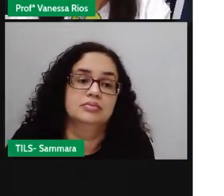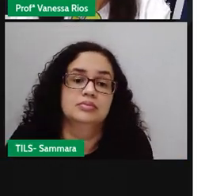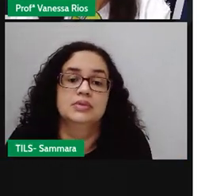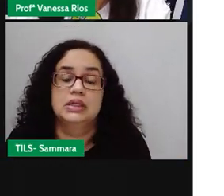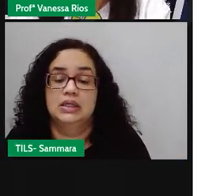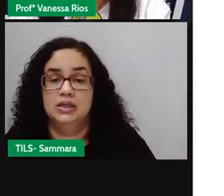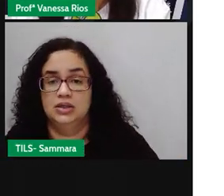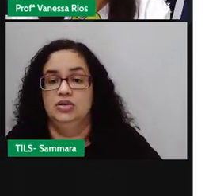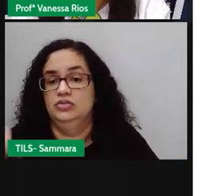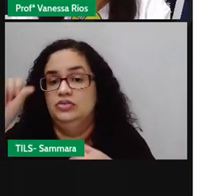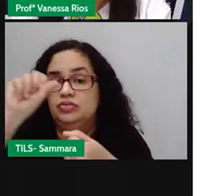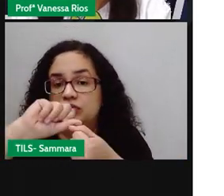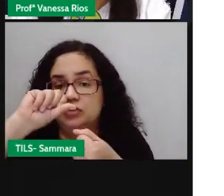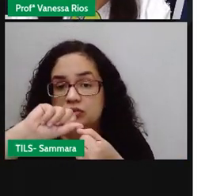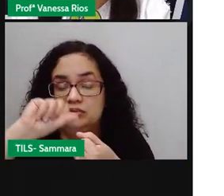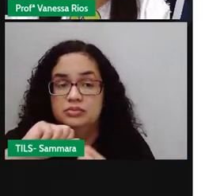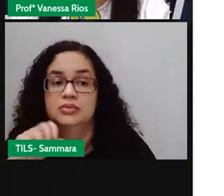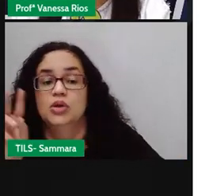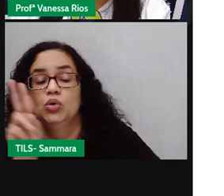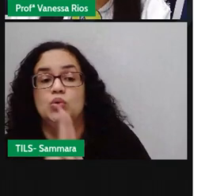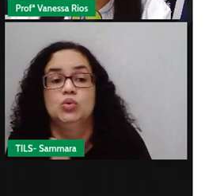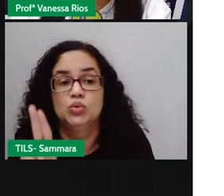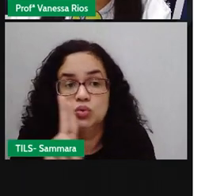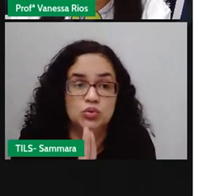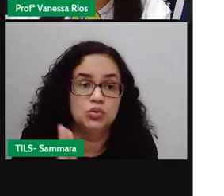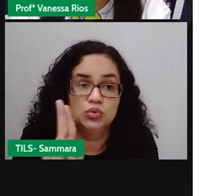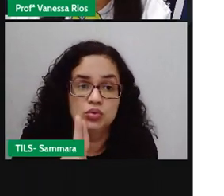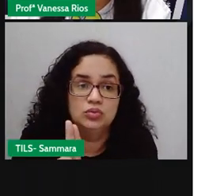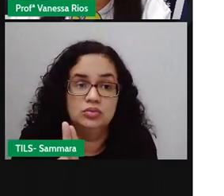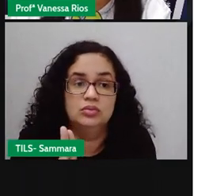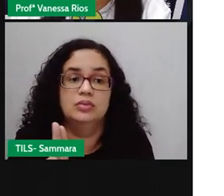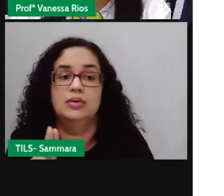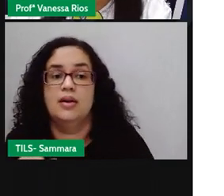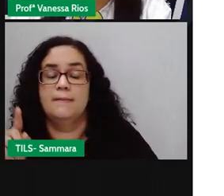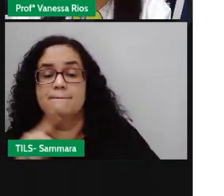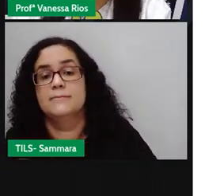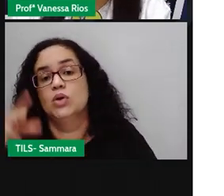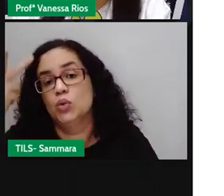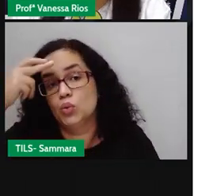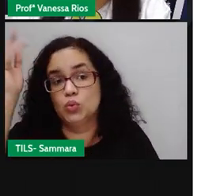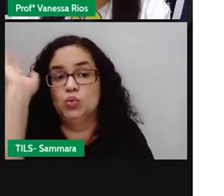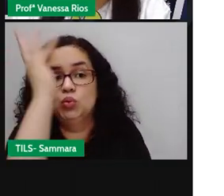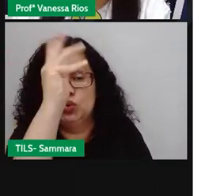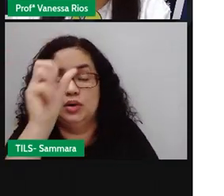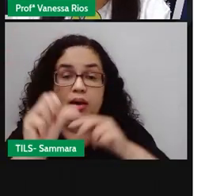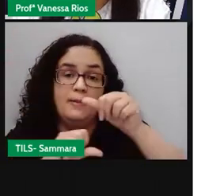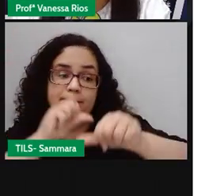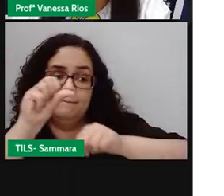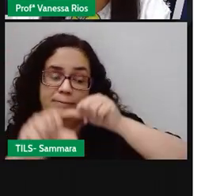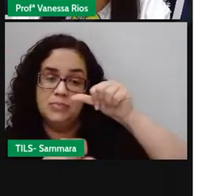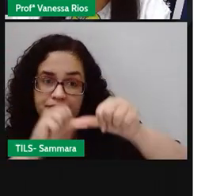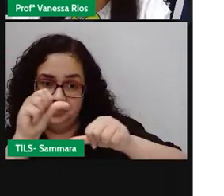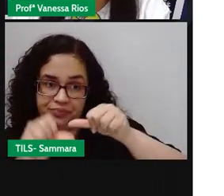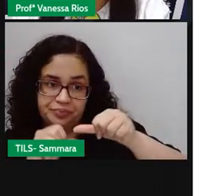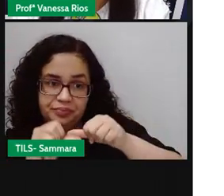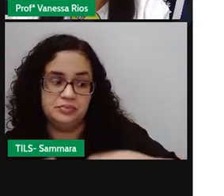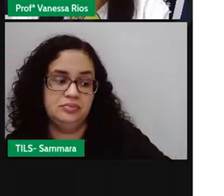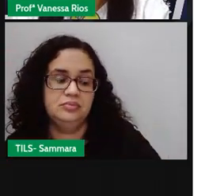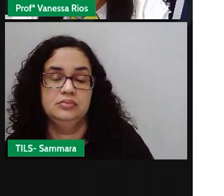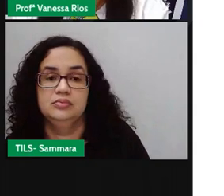são produzidos, né? Utilizando matéria-prima natural, mas já houve aí uma modificação,